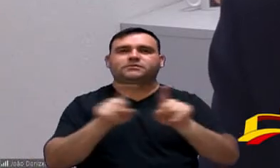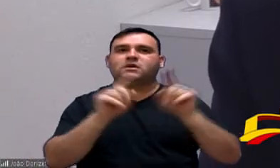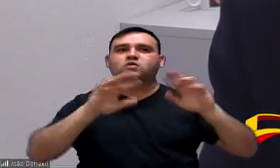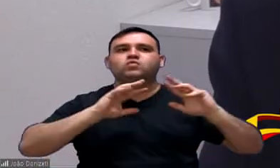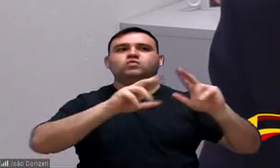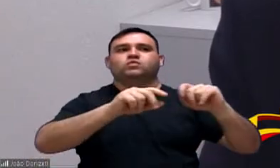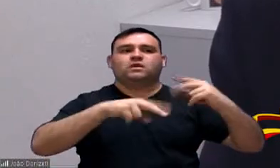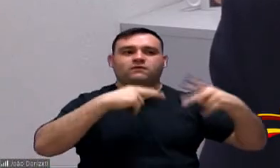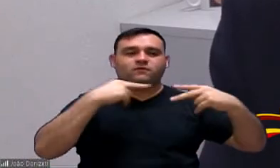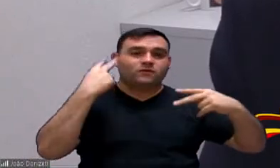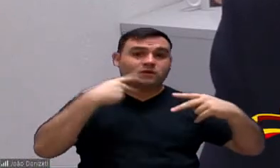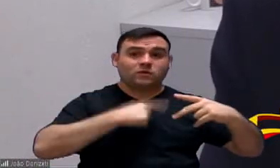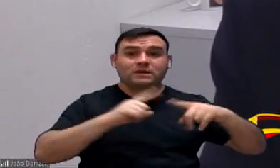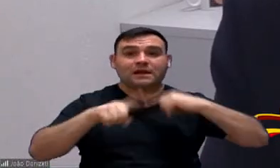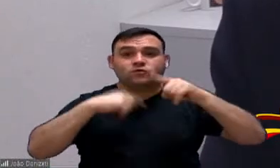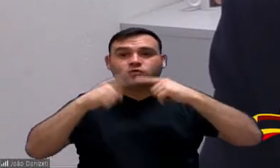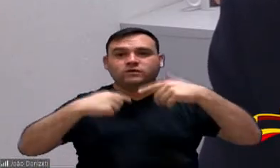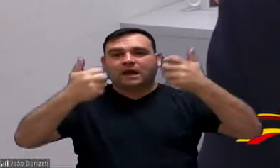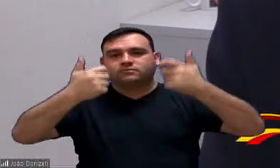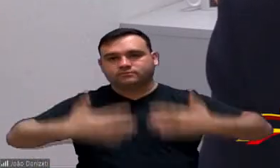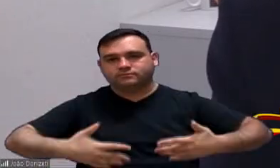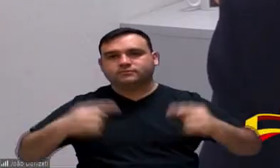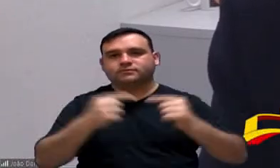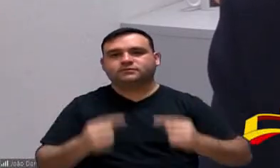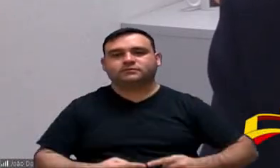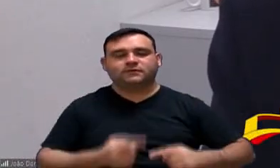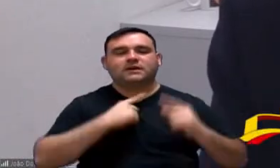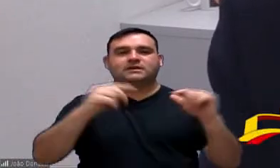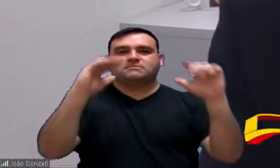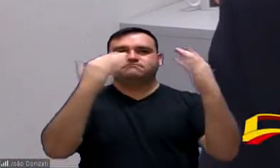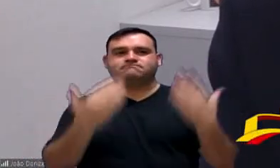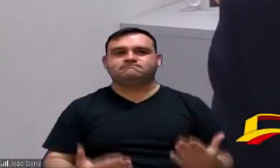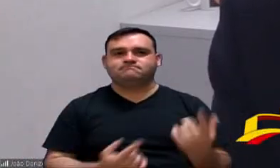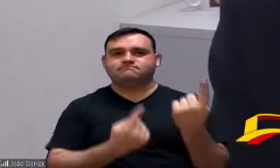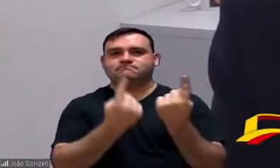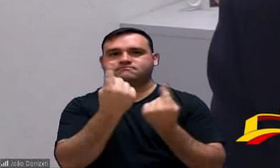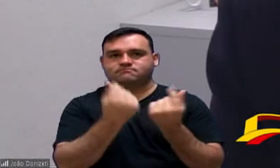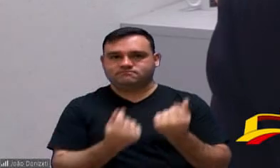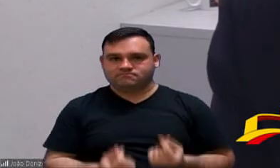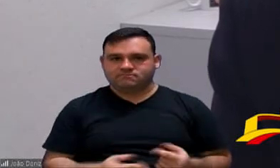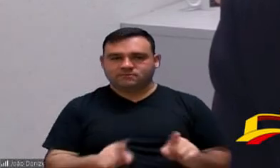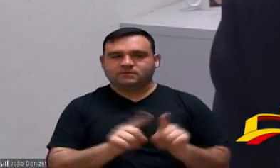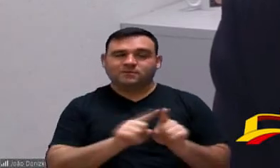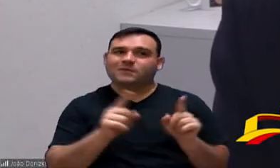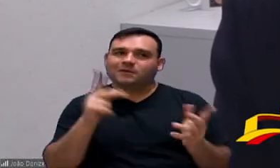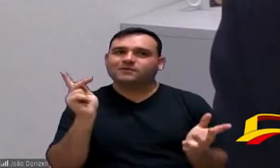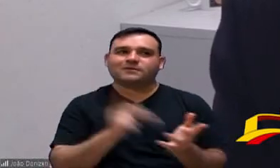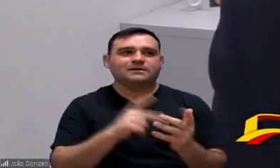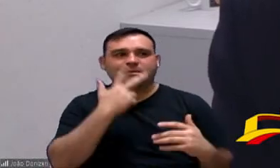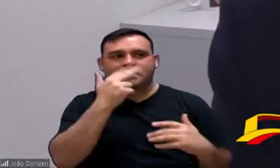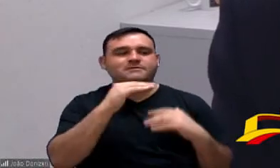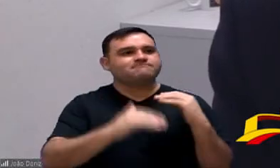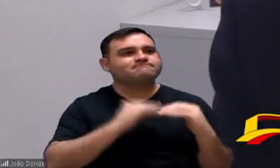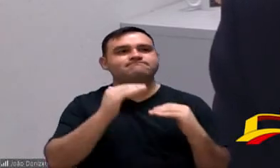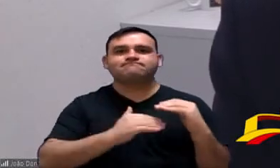os vereadores e vereadoras com relação a essa questão dessas licitações que realmente não avançam nas várias áreas